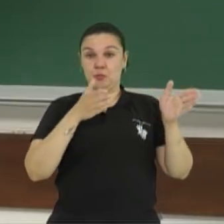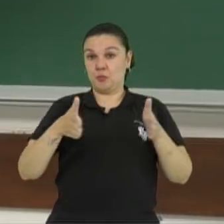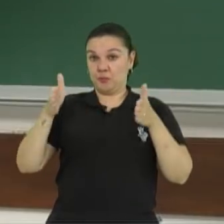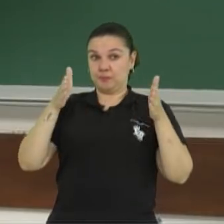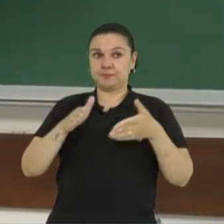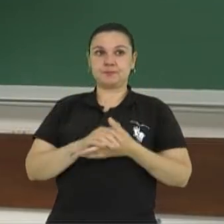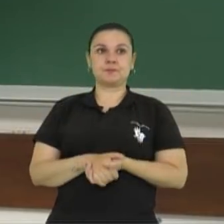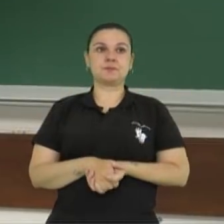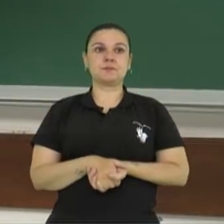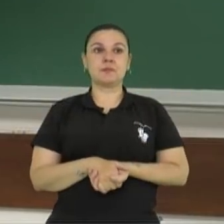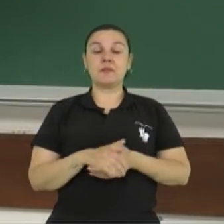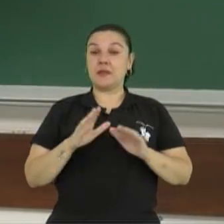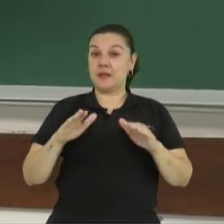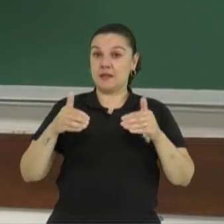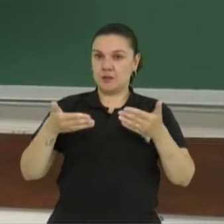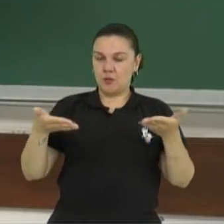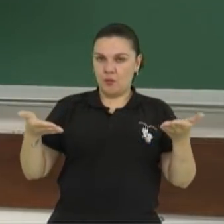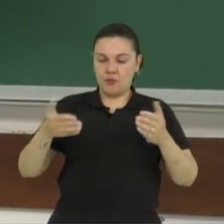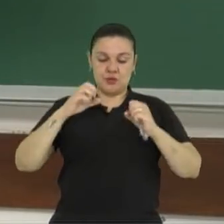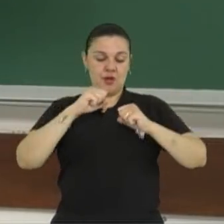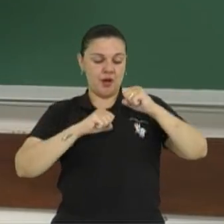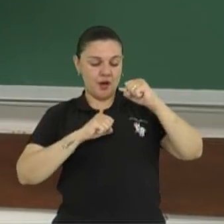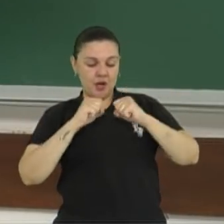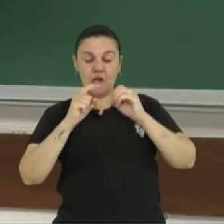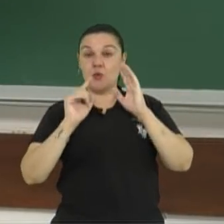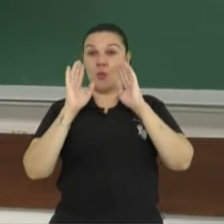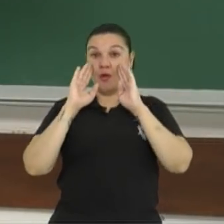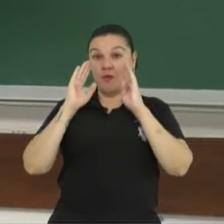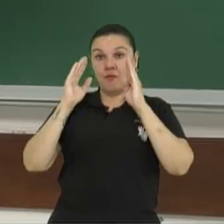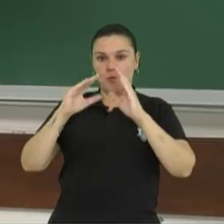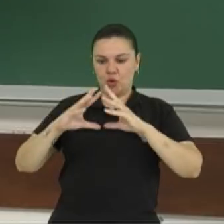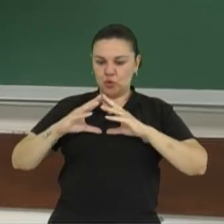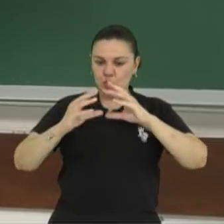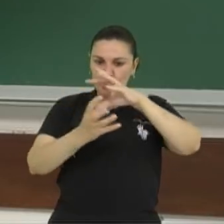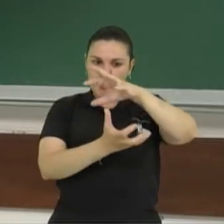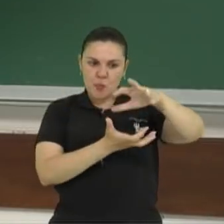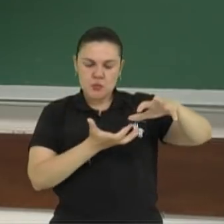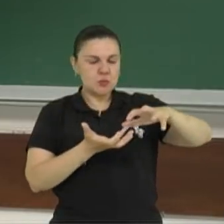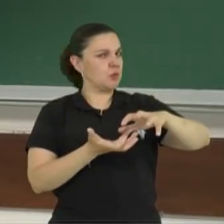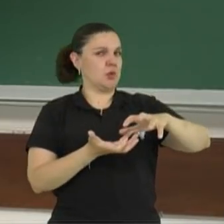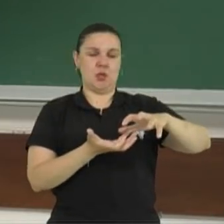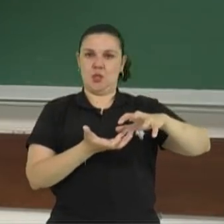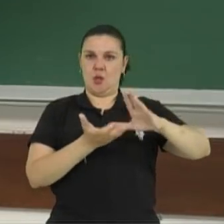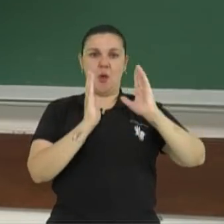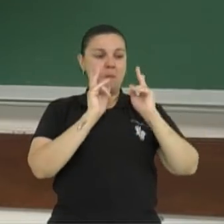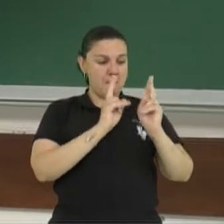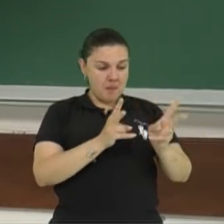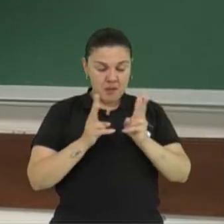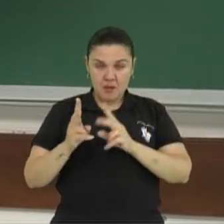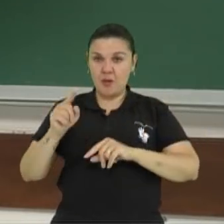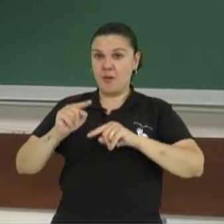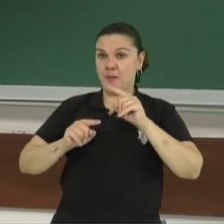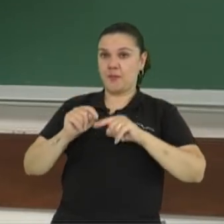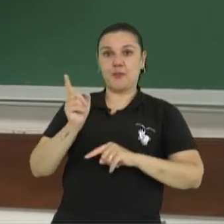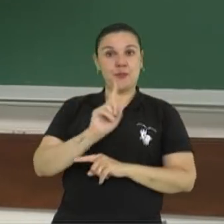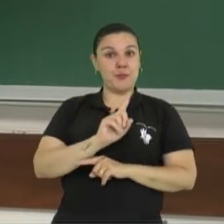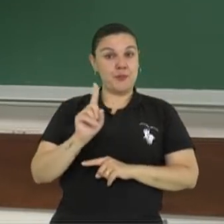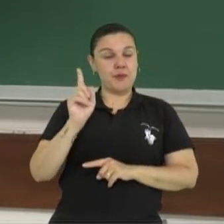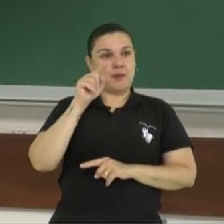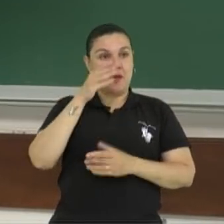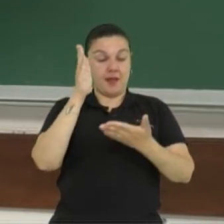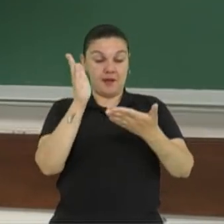produção. Então, a atividade industrial, as indústrias elas não produzem os mesmos produtos. Elas